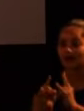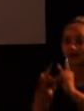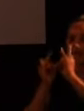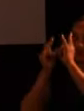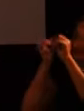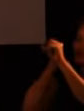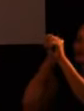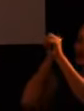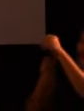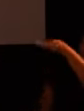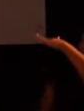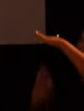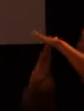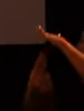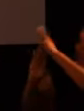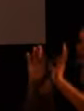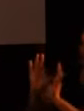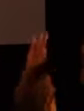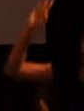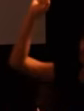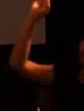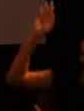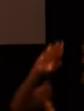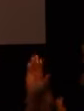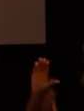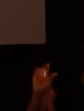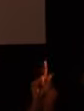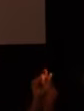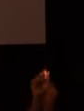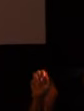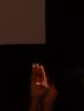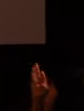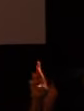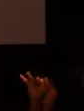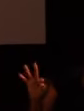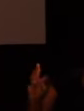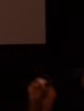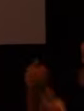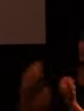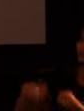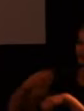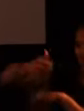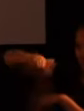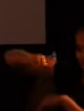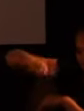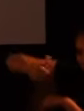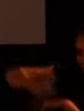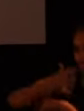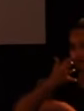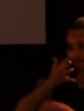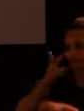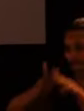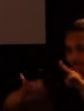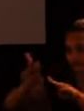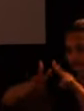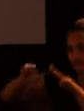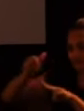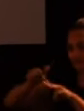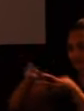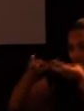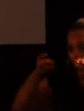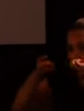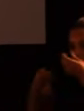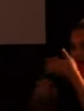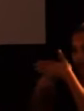uma regra, um limitador de altura. Tem que ser avaliado a questão do atendimento ao recuo, a questão do atendimento